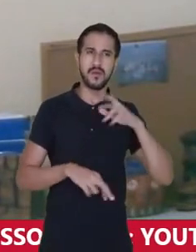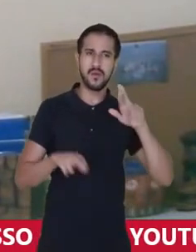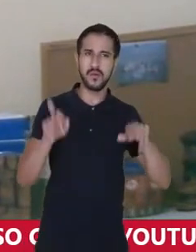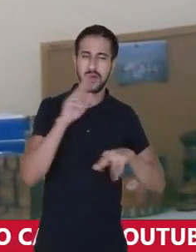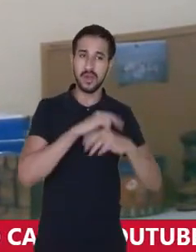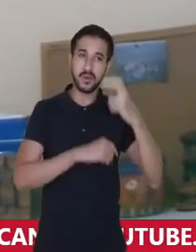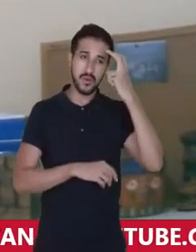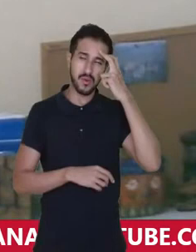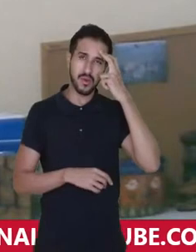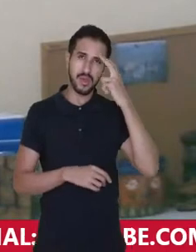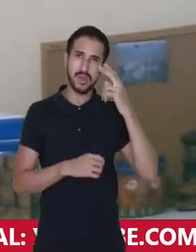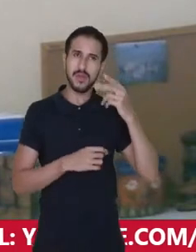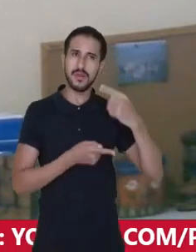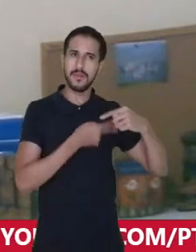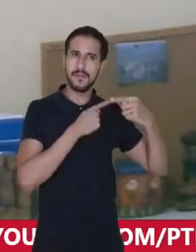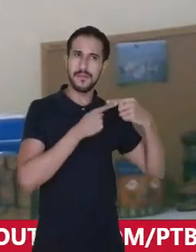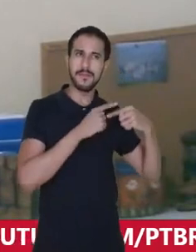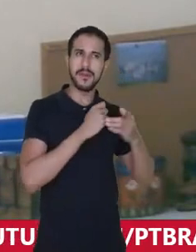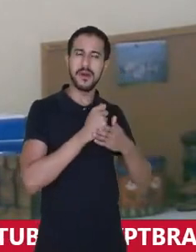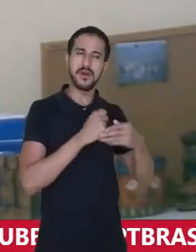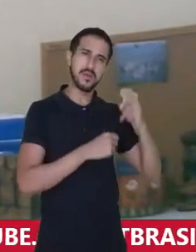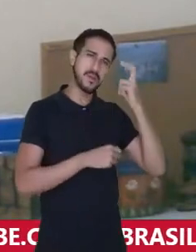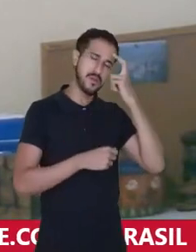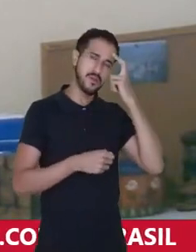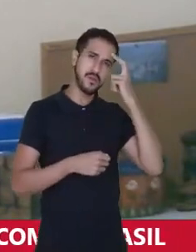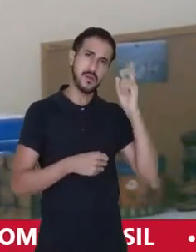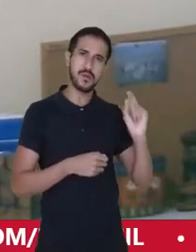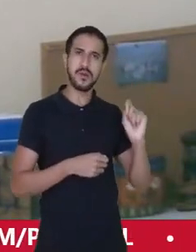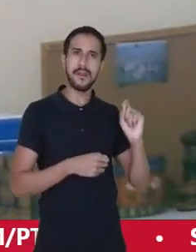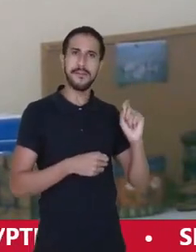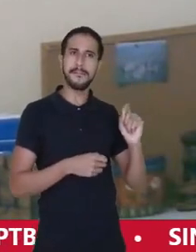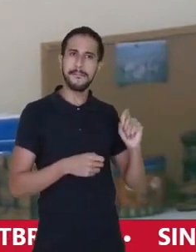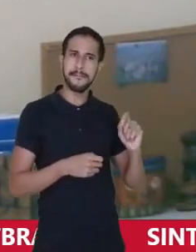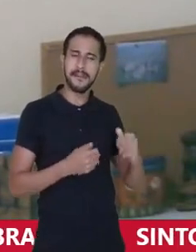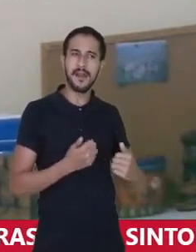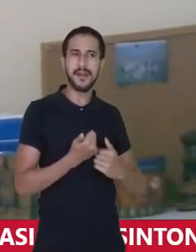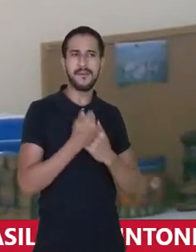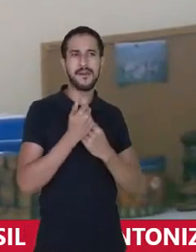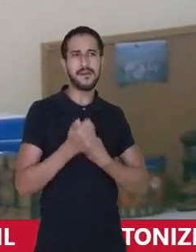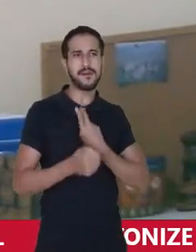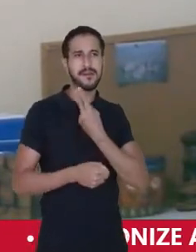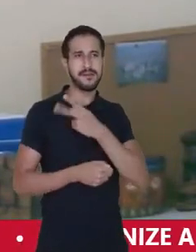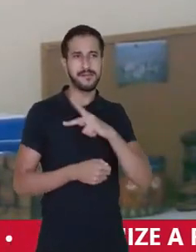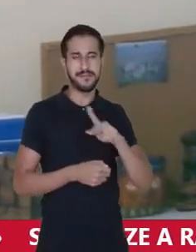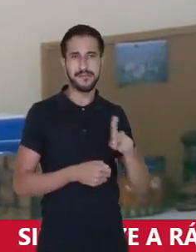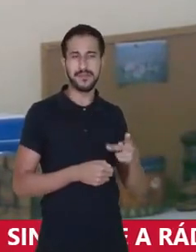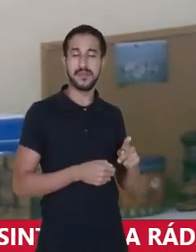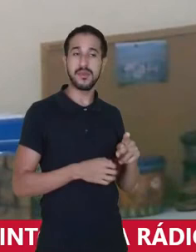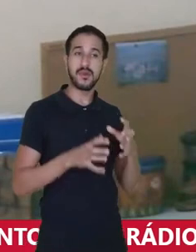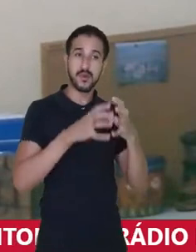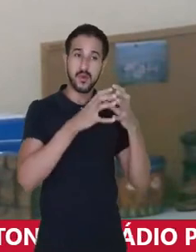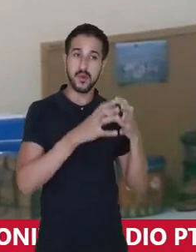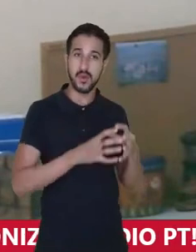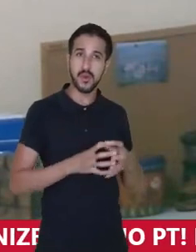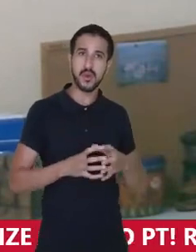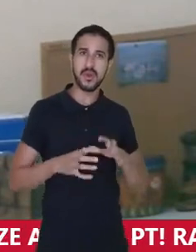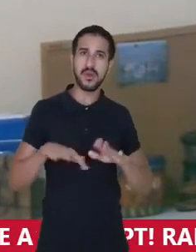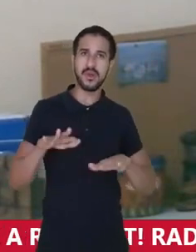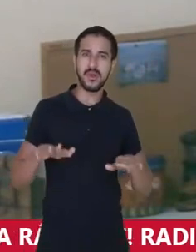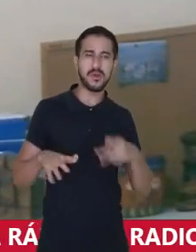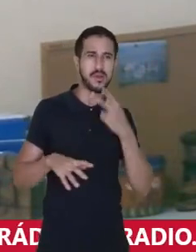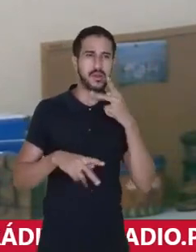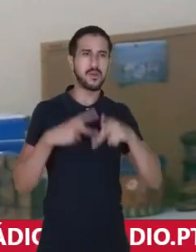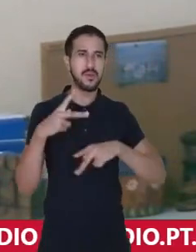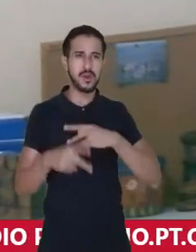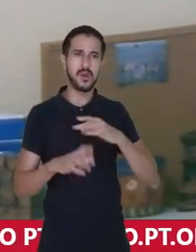específicas, por matrizes culturais que dão sentido à existência desses grupos. Esses grupos, que muitas vezes são chamados de povos